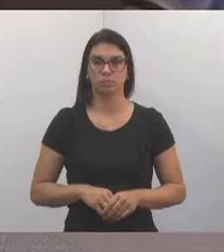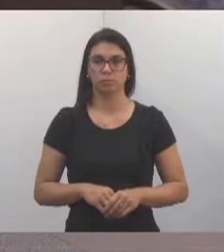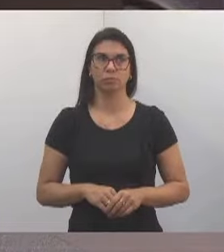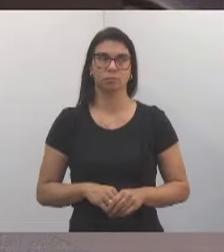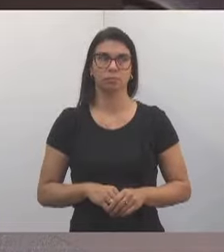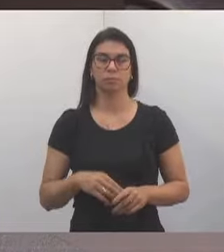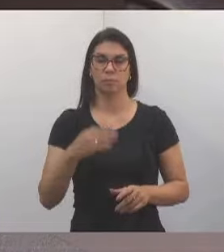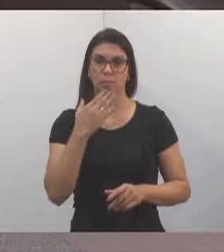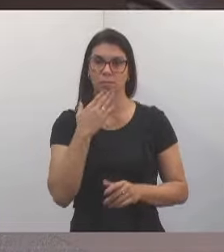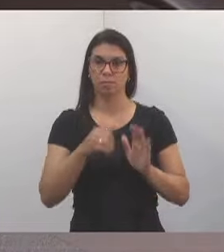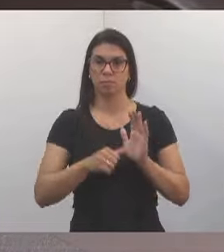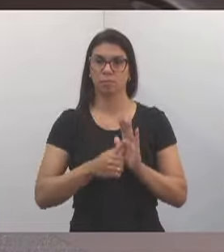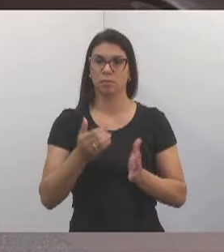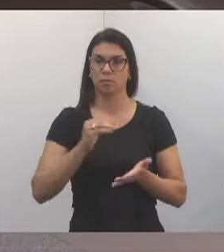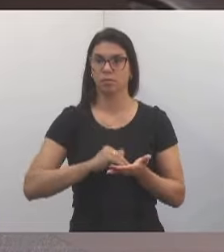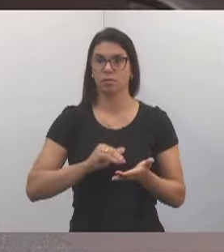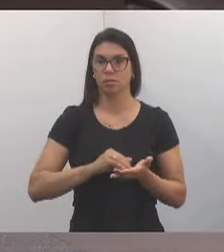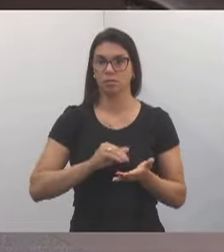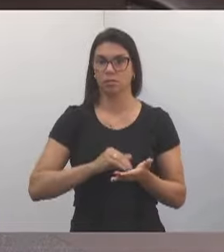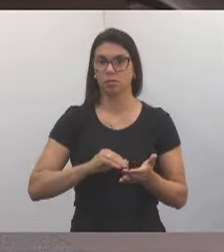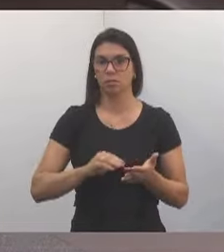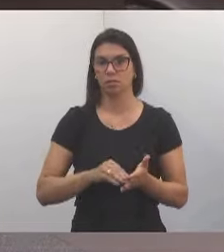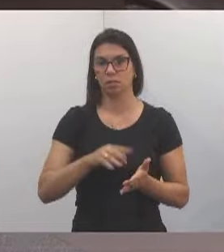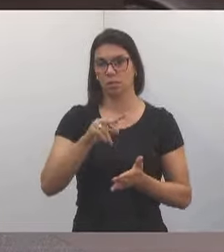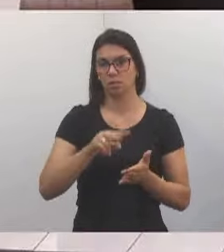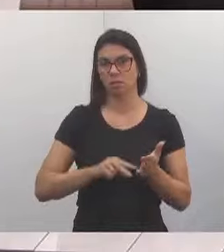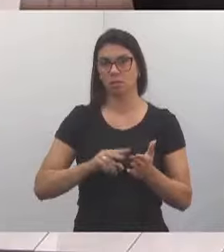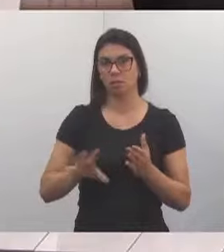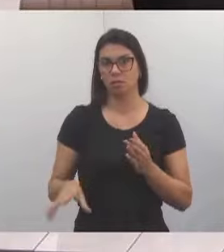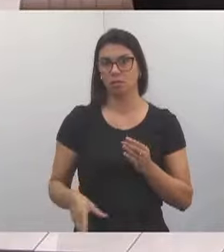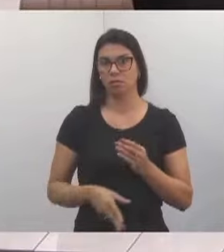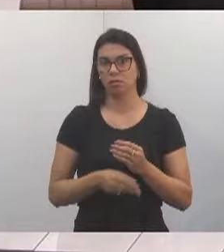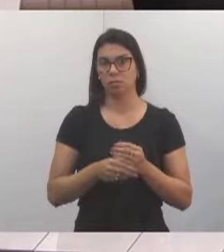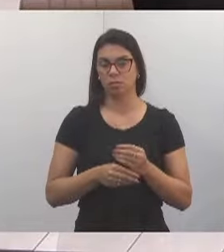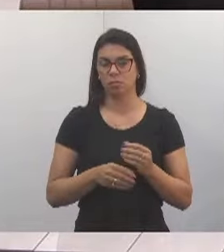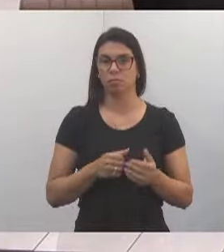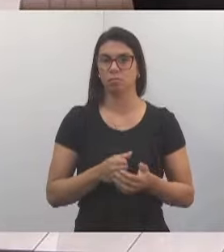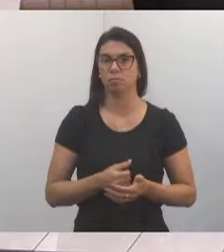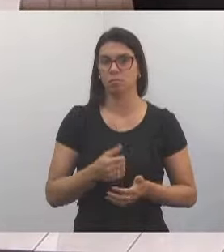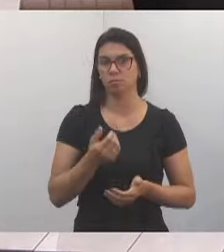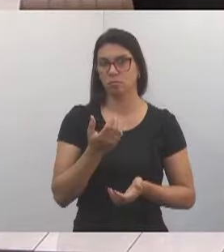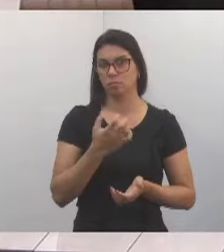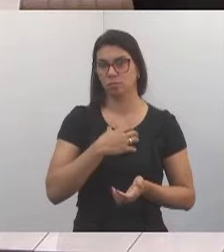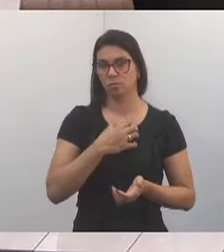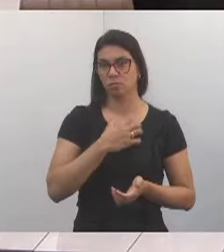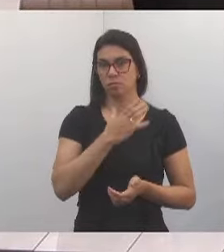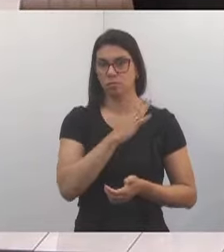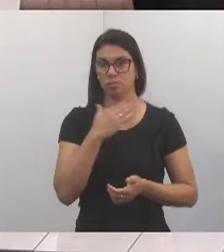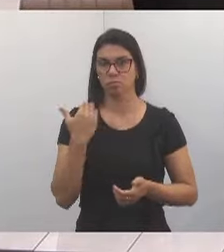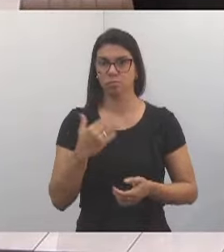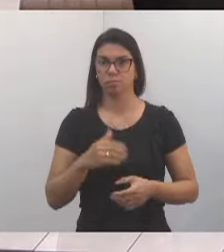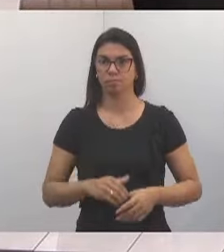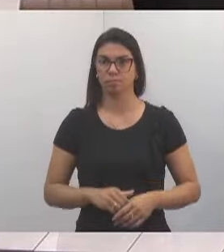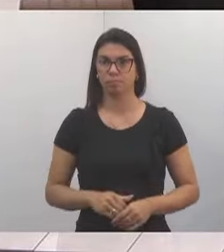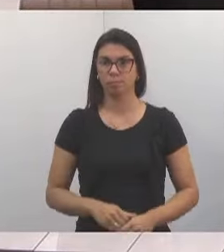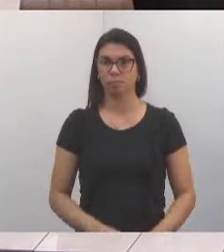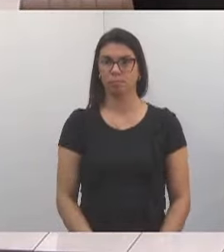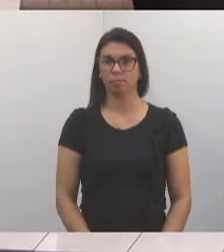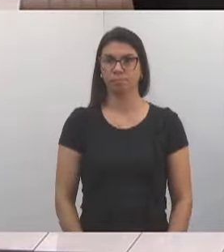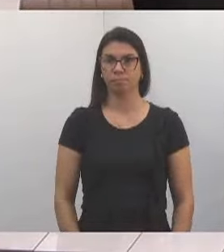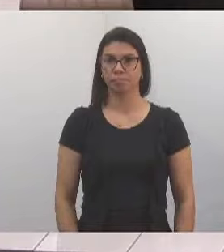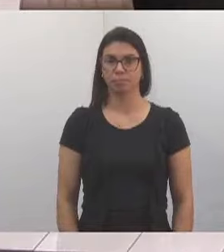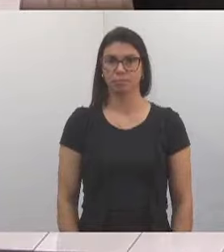Solicito ao primeiro secretário que faça a leitura dos votos de pesar apresentado pelos senhores vereadores.